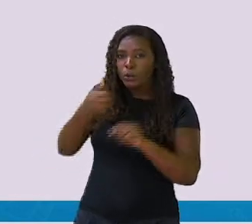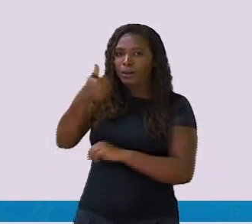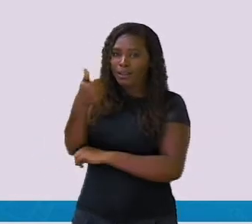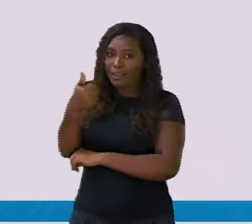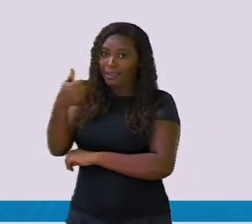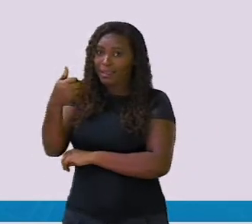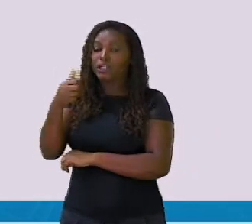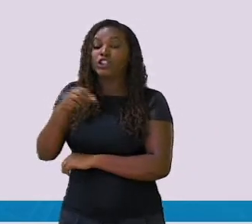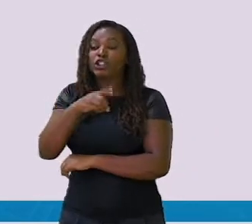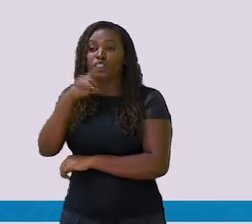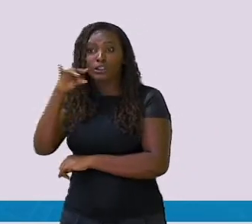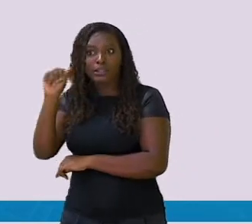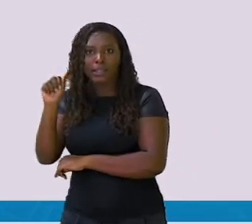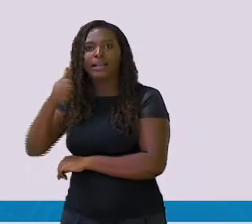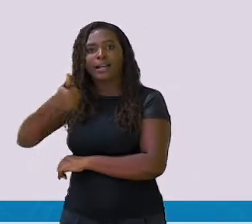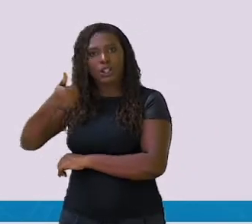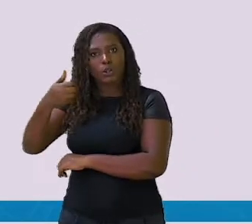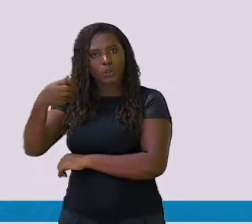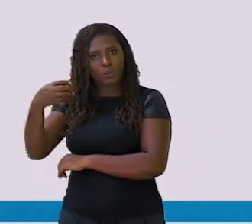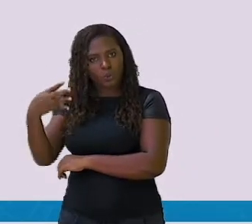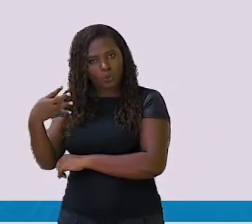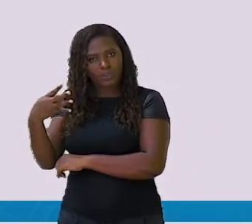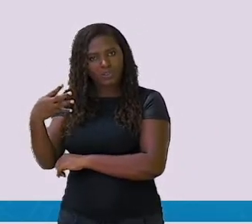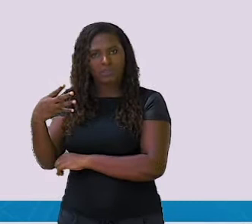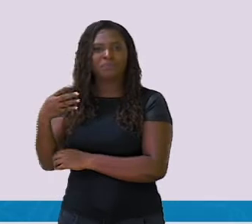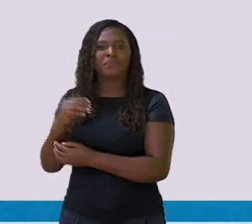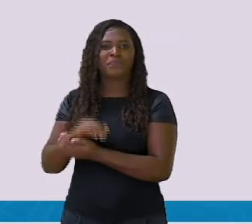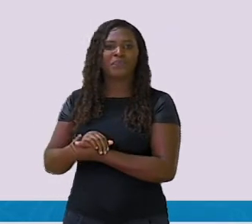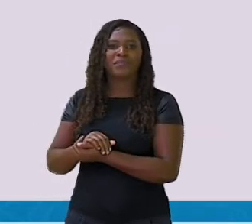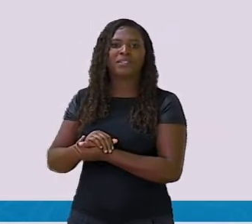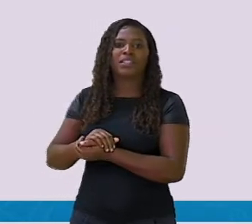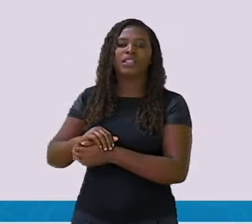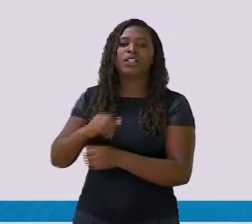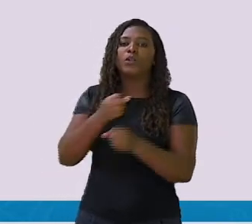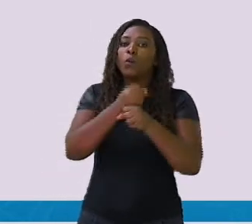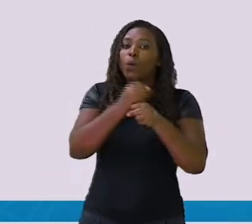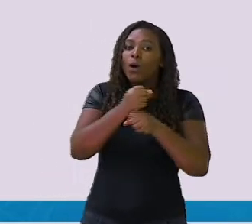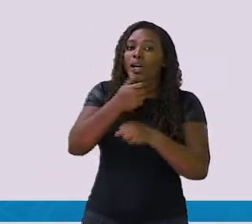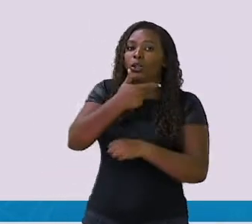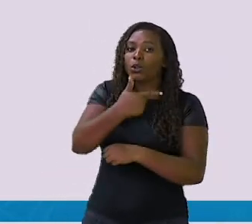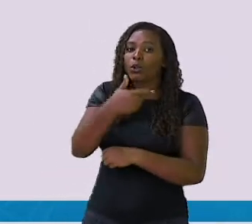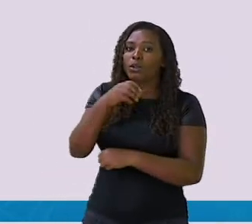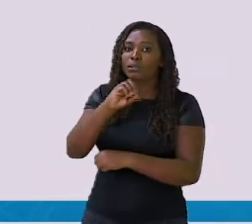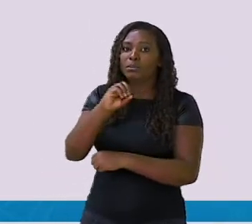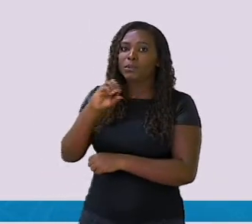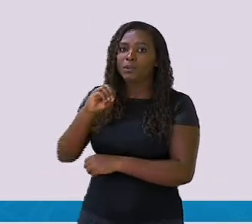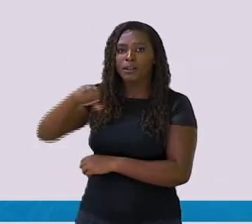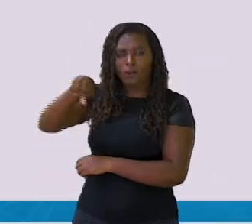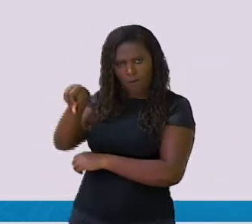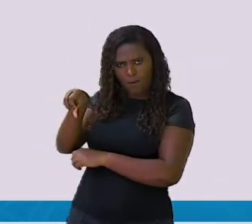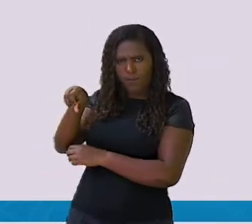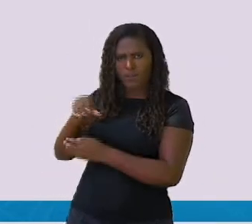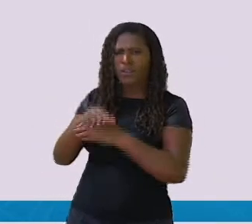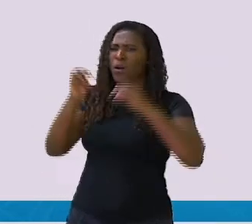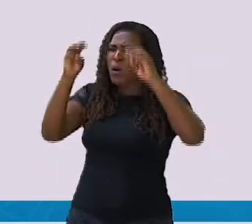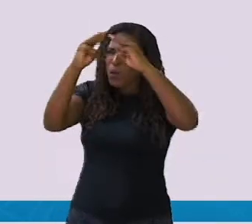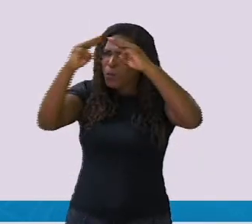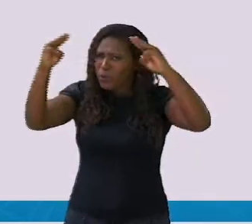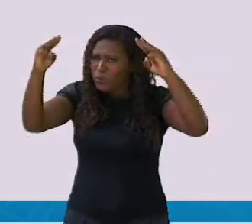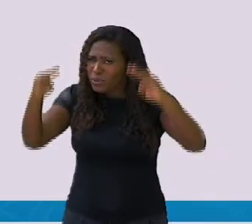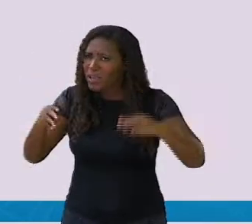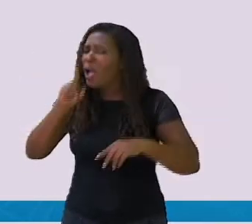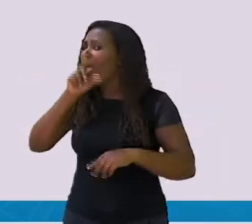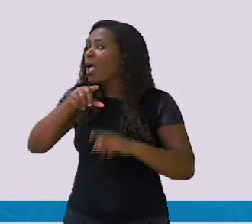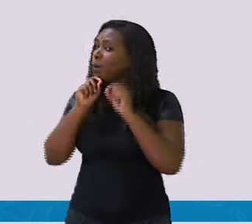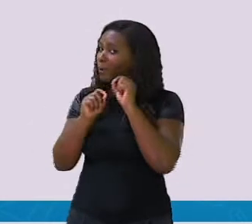como consideram-se museus, para os efeitos desta lei, as instituições sem fins